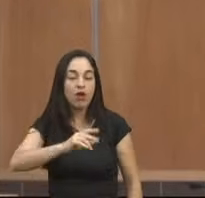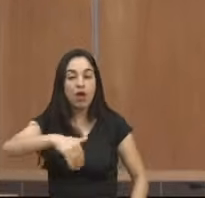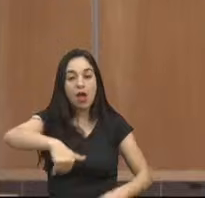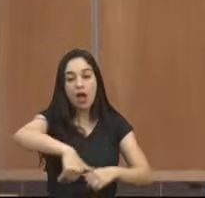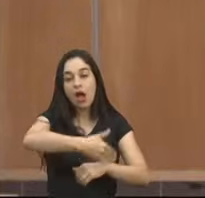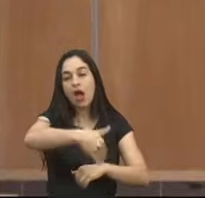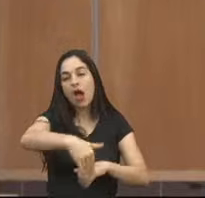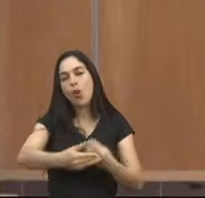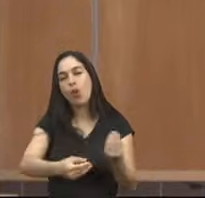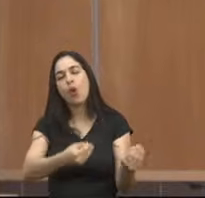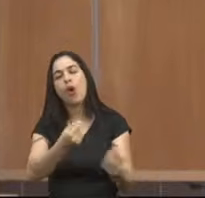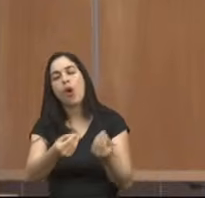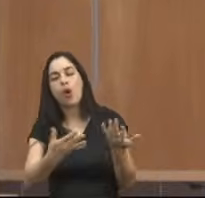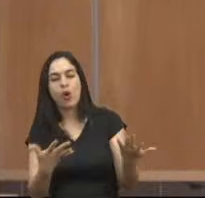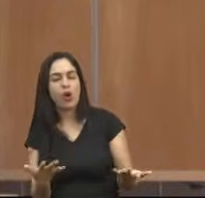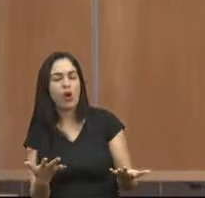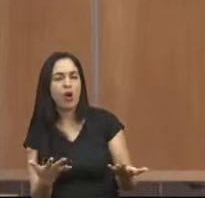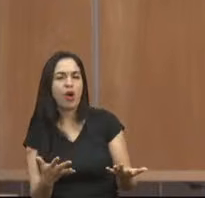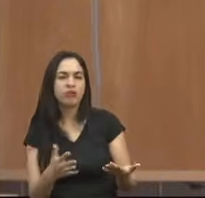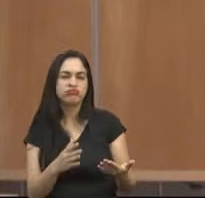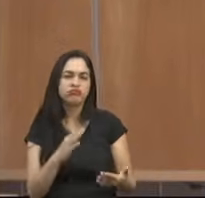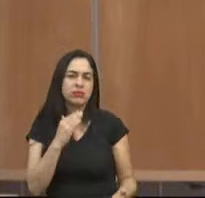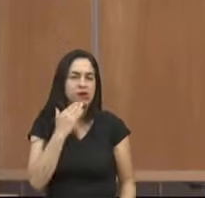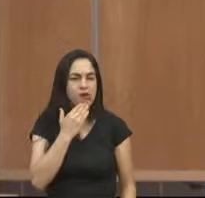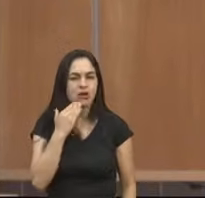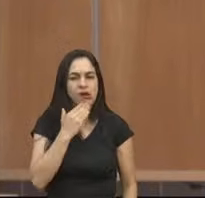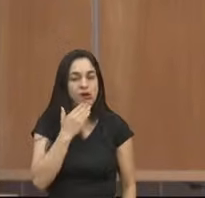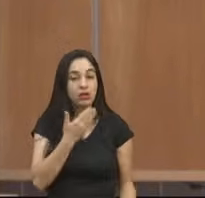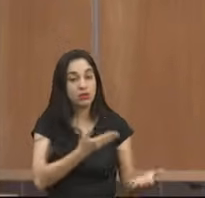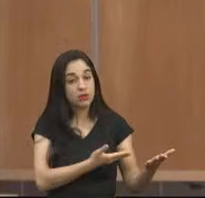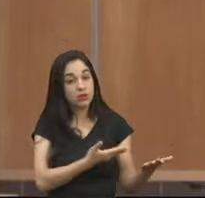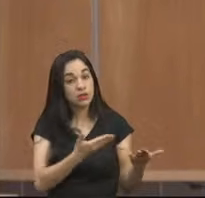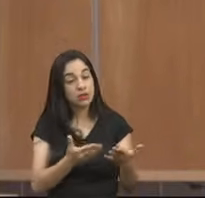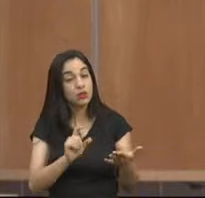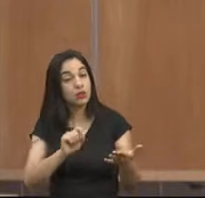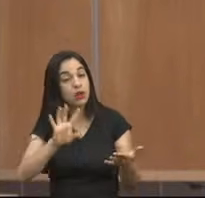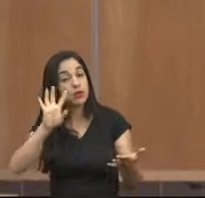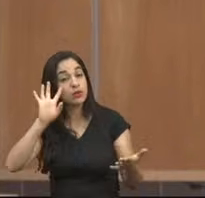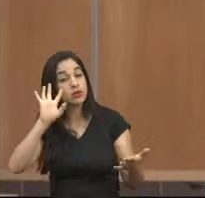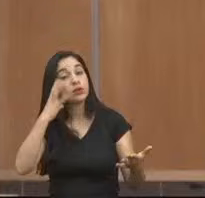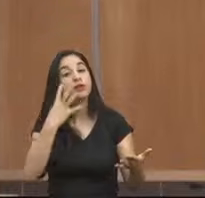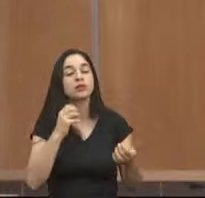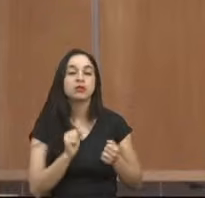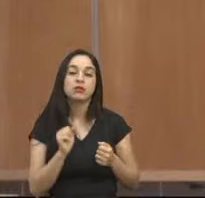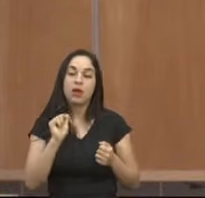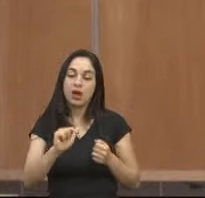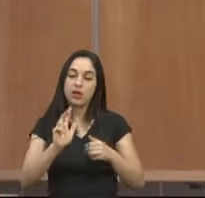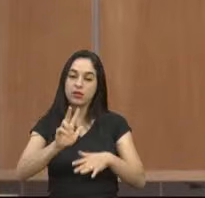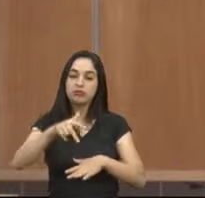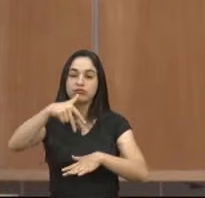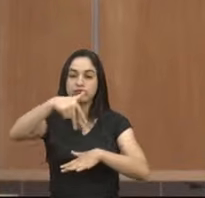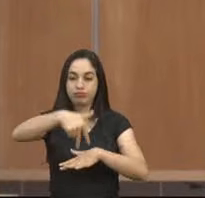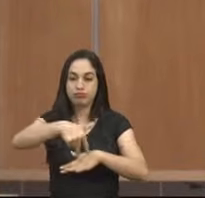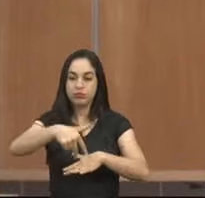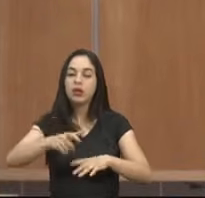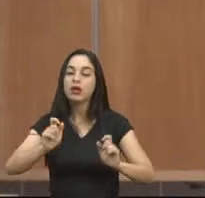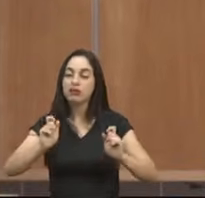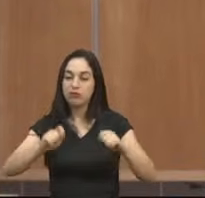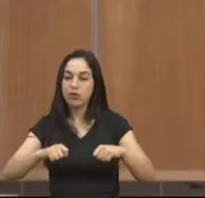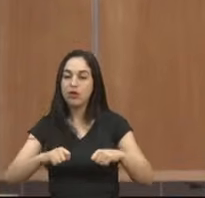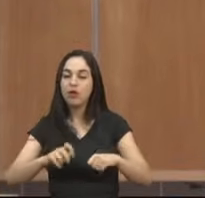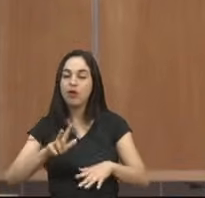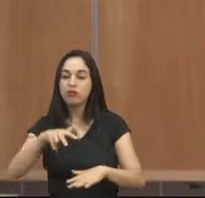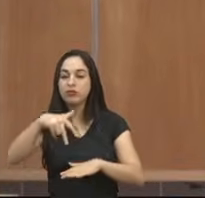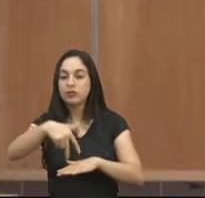ruas e trazer para a Câmara Municipal, falar nessa tribuna que tem o direito e